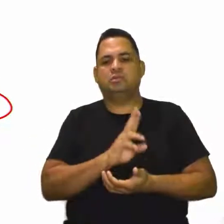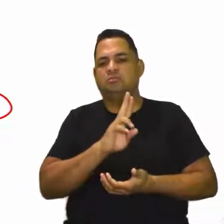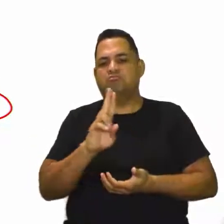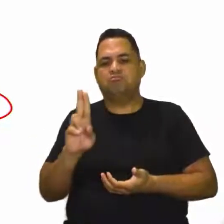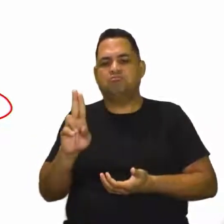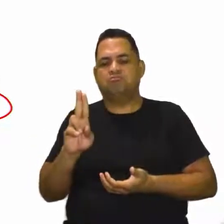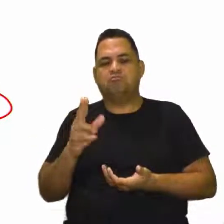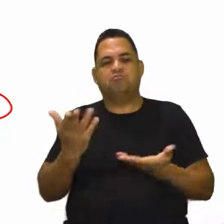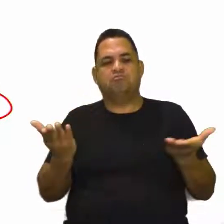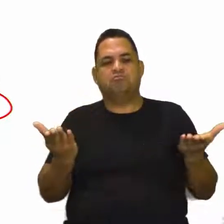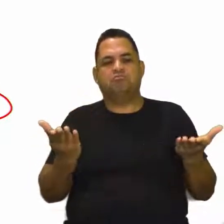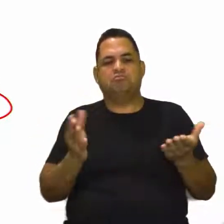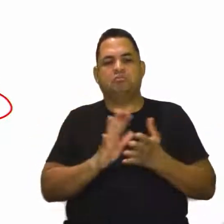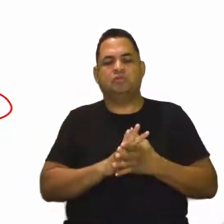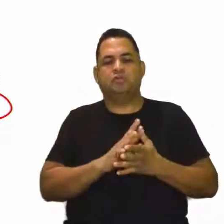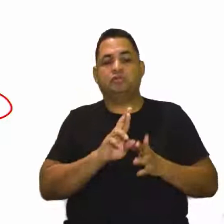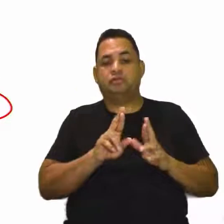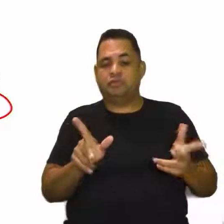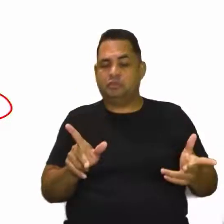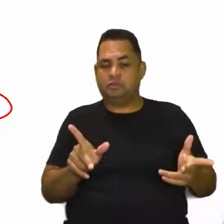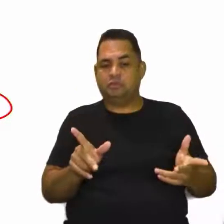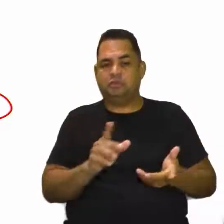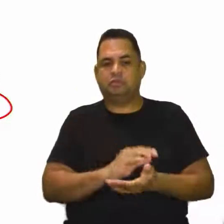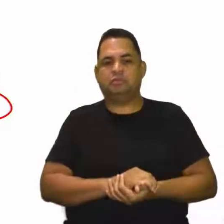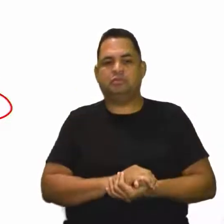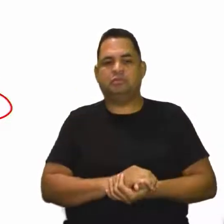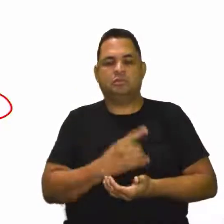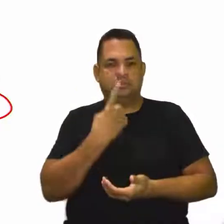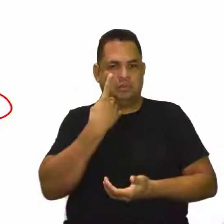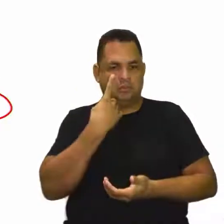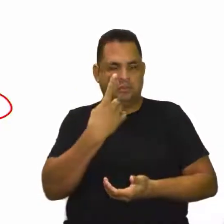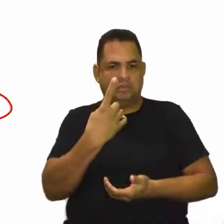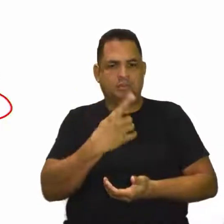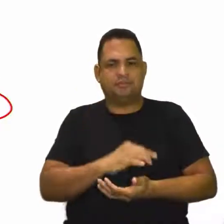nome ficou diferente. Vejam,